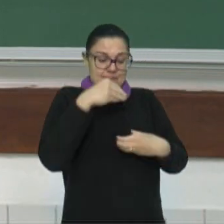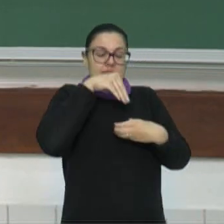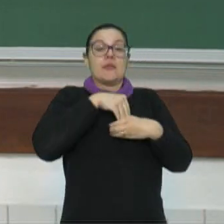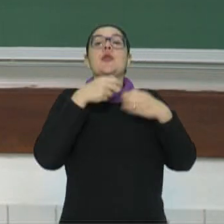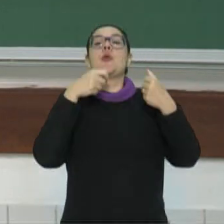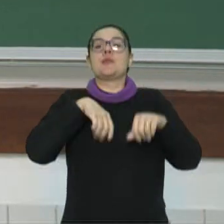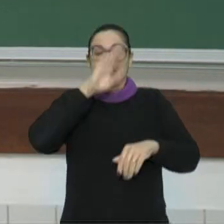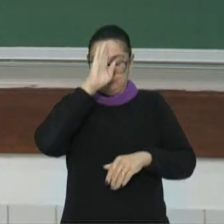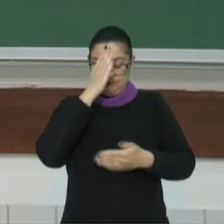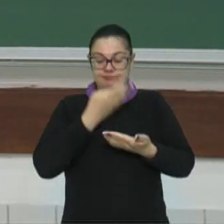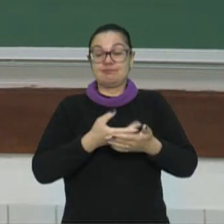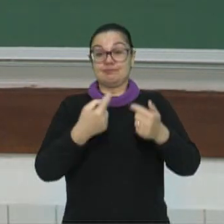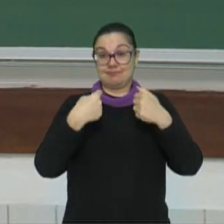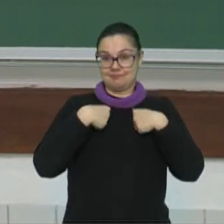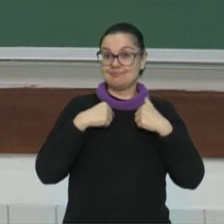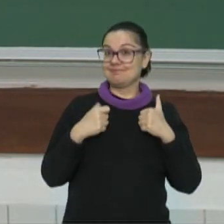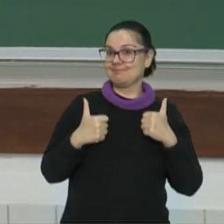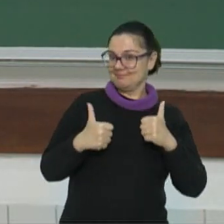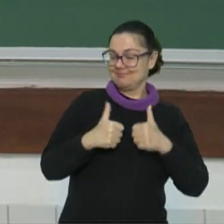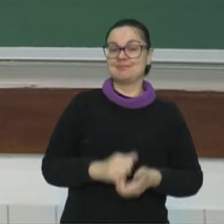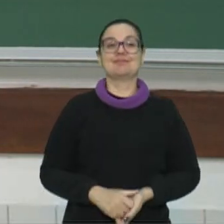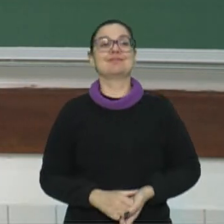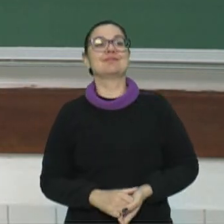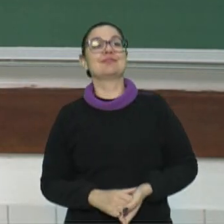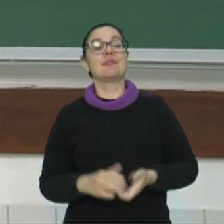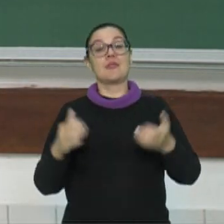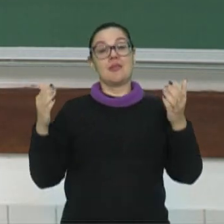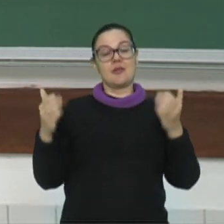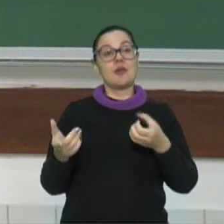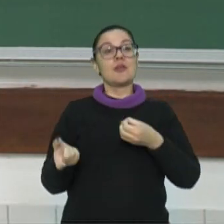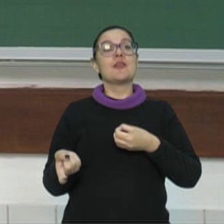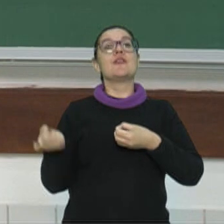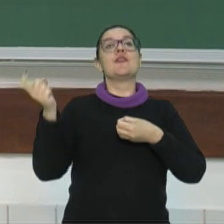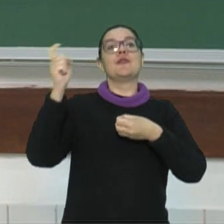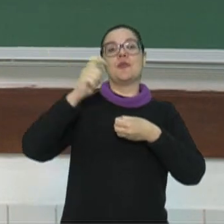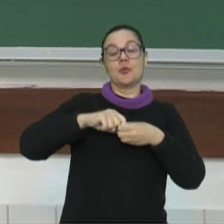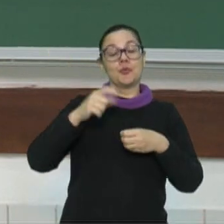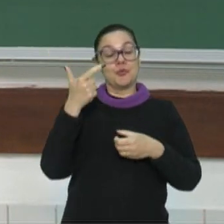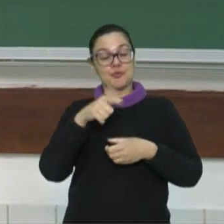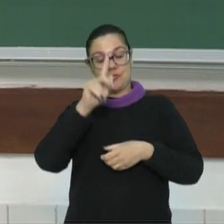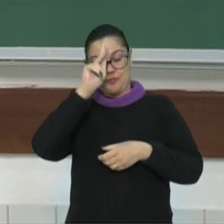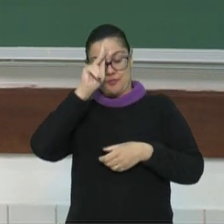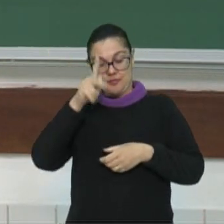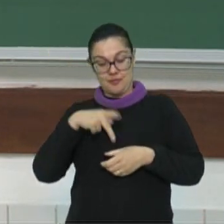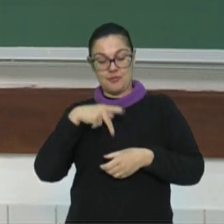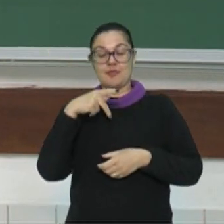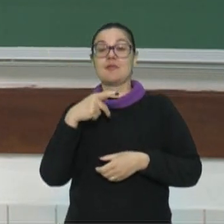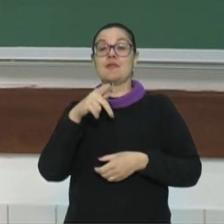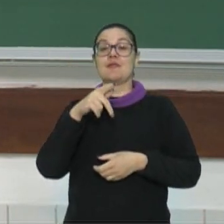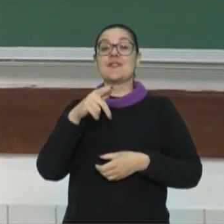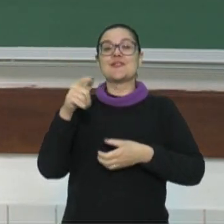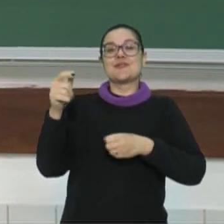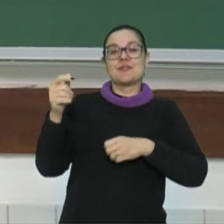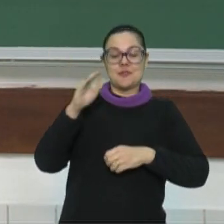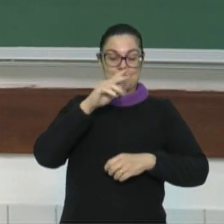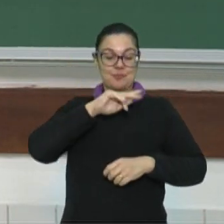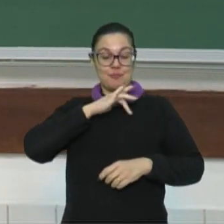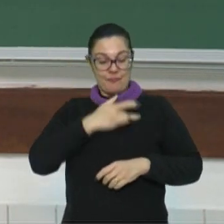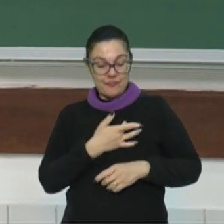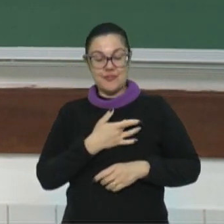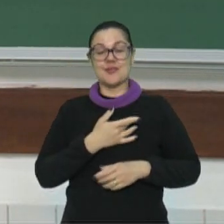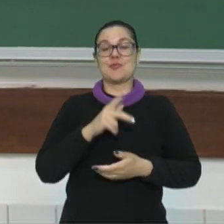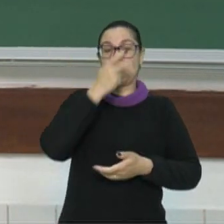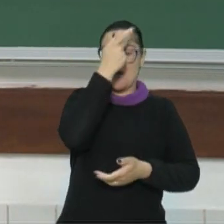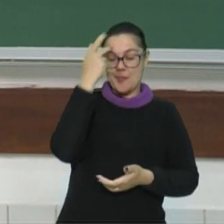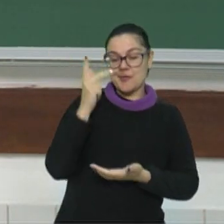nós. Ok? Legal, então a gente está falando de vitimismo, por isso a gente colocou o vitimista, né? A pessoa que